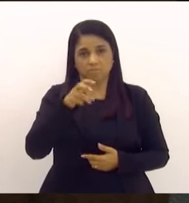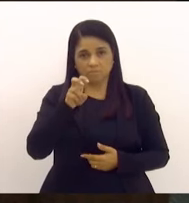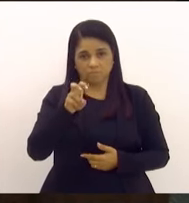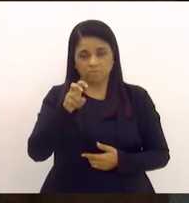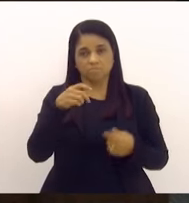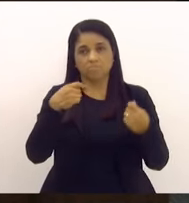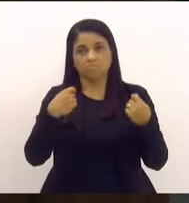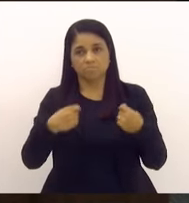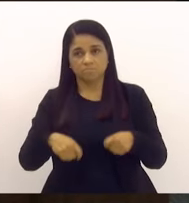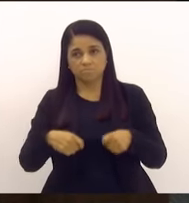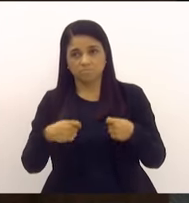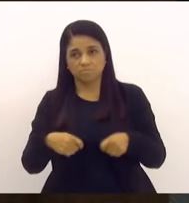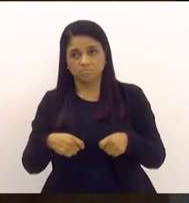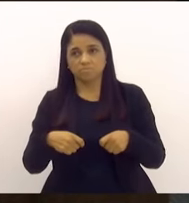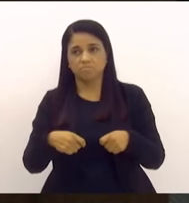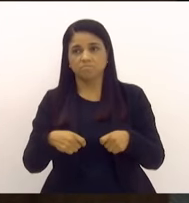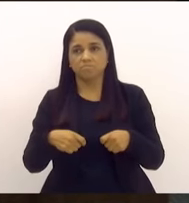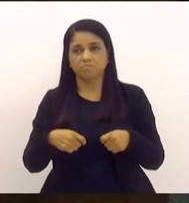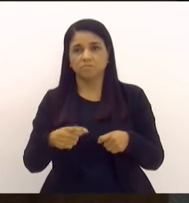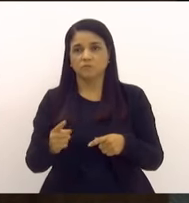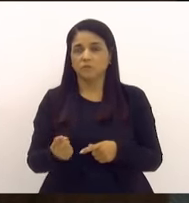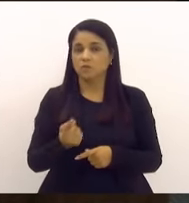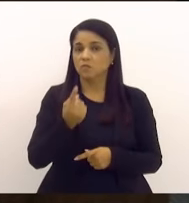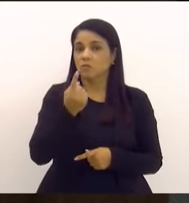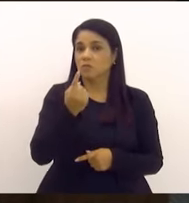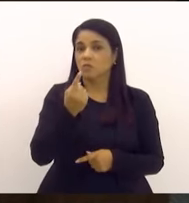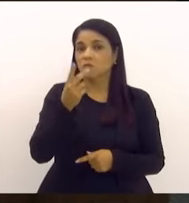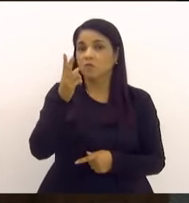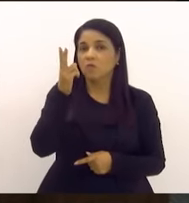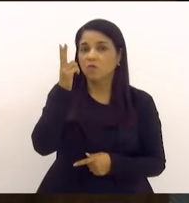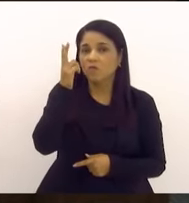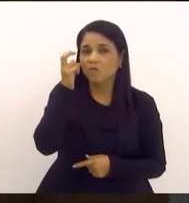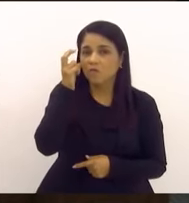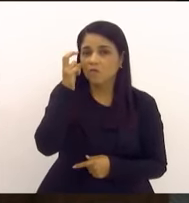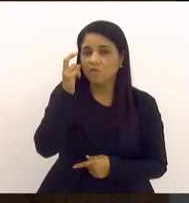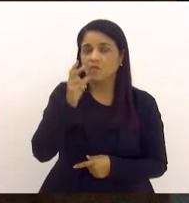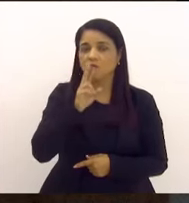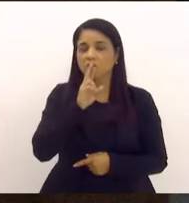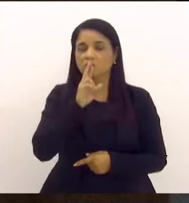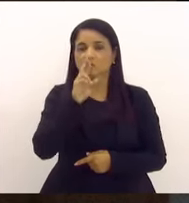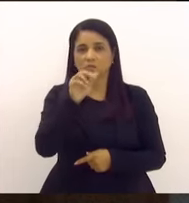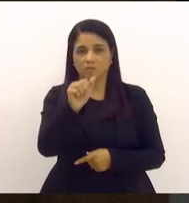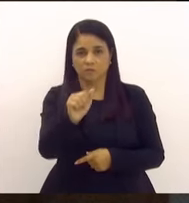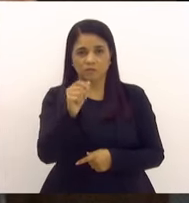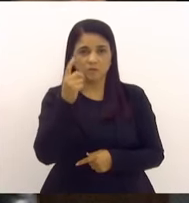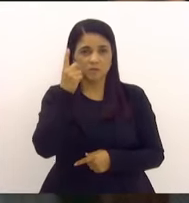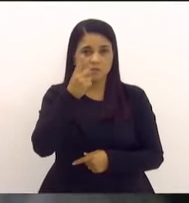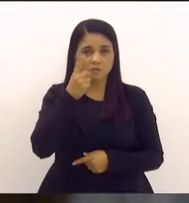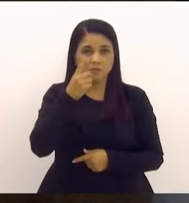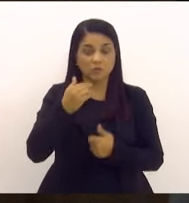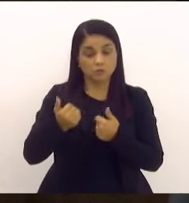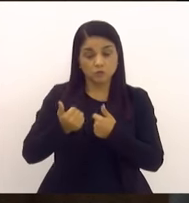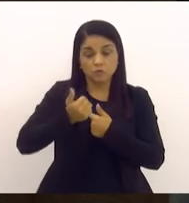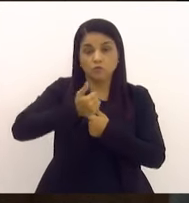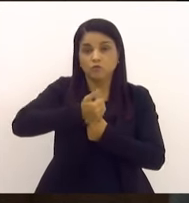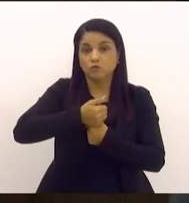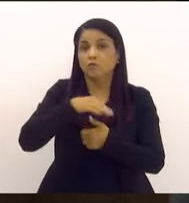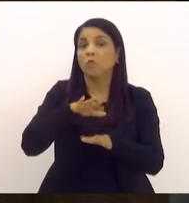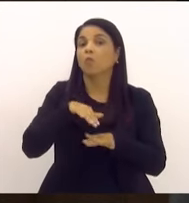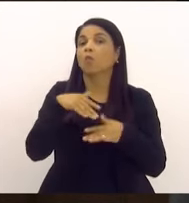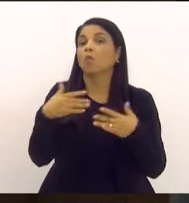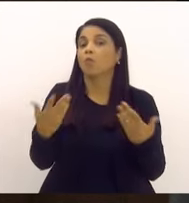merecemos pelo menos ouvir do deputado Rodrigo Amorim qual é o substitutivo, porque nós